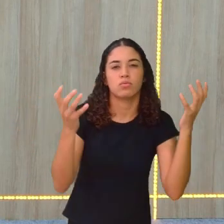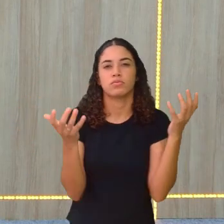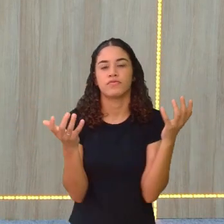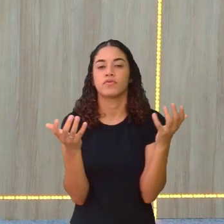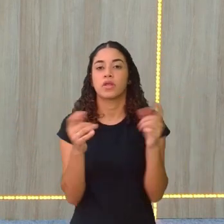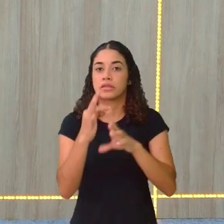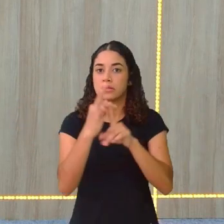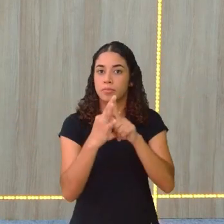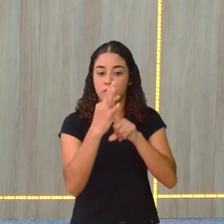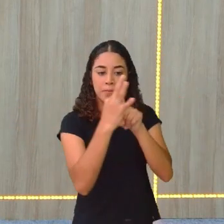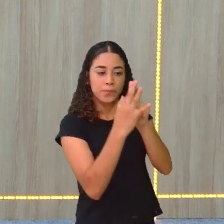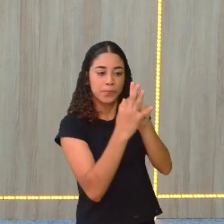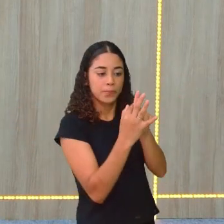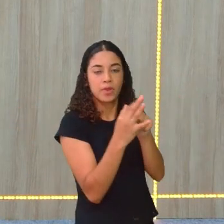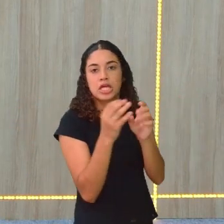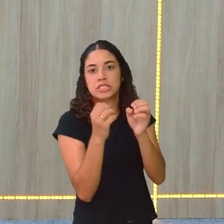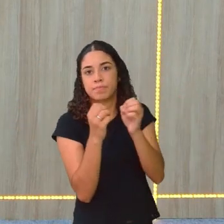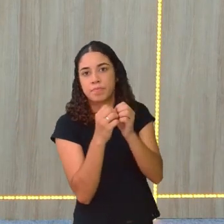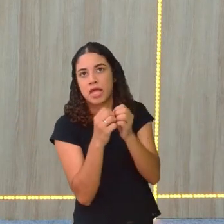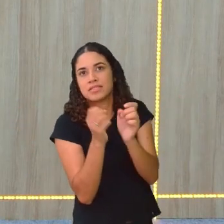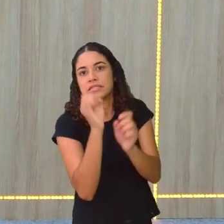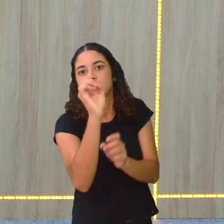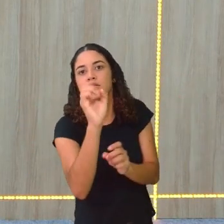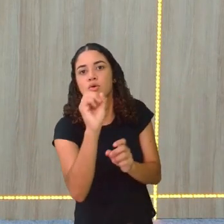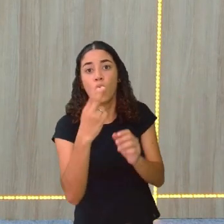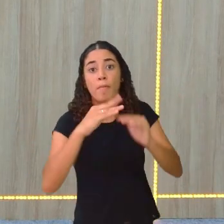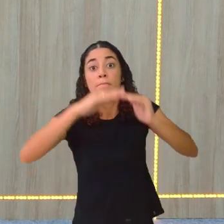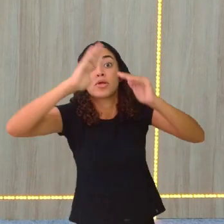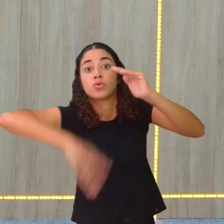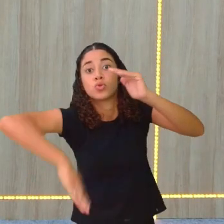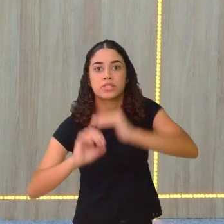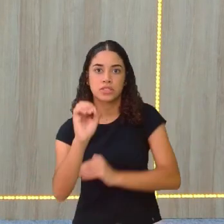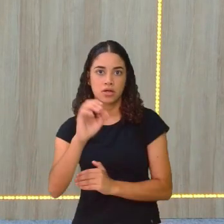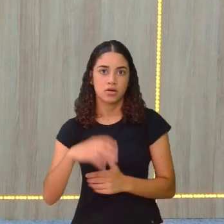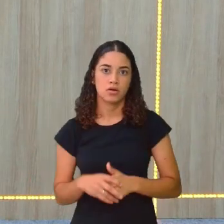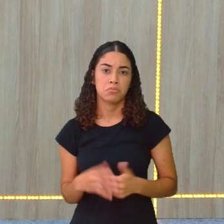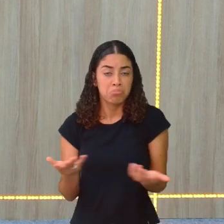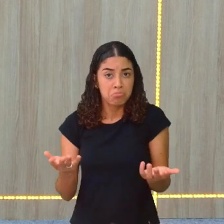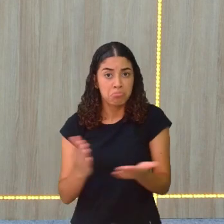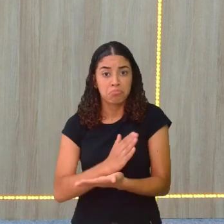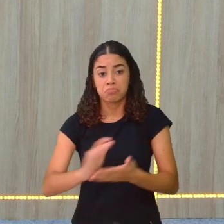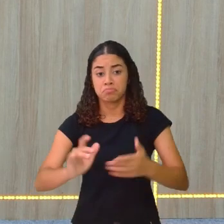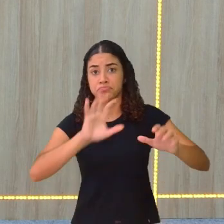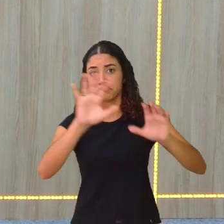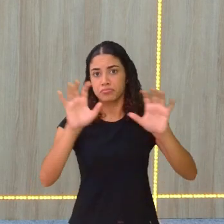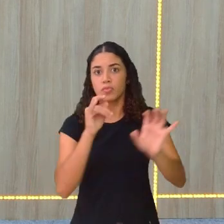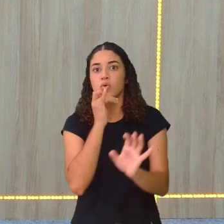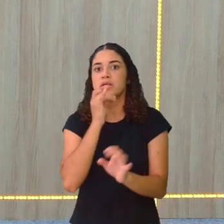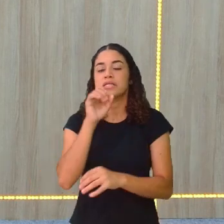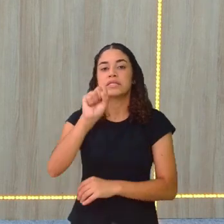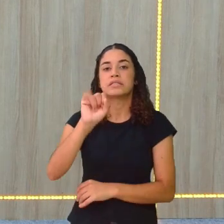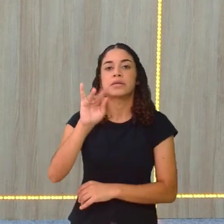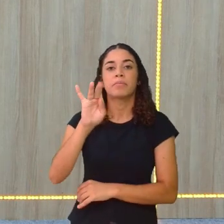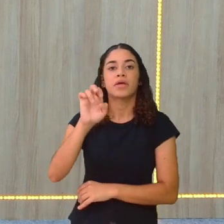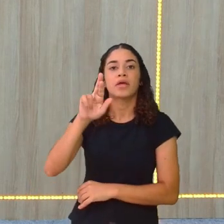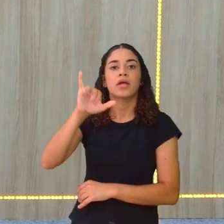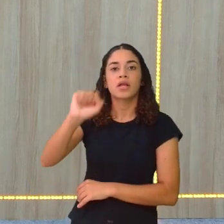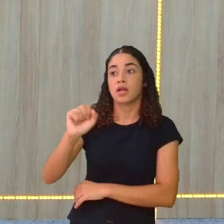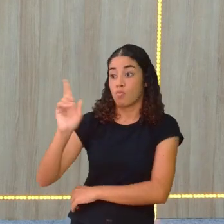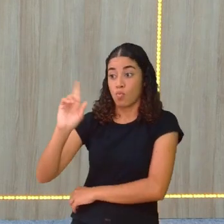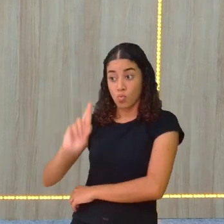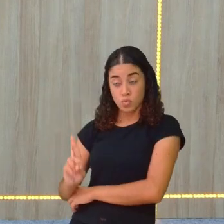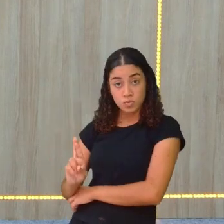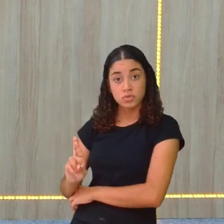muito próximas do zero ou abaixo de zero, inclusive, né? A gente tem algumas regiões, por exemplo, na Sibéria, lá na